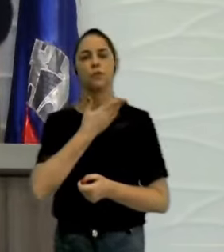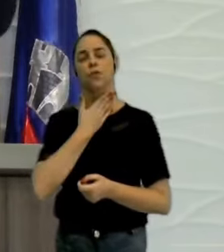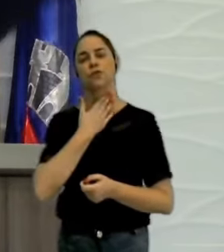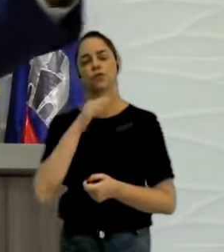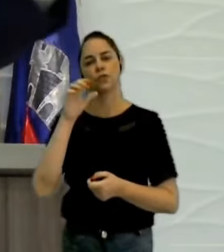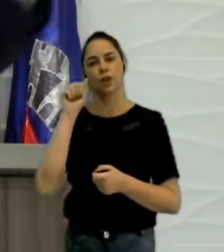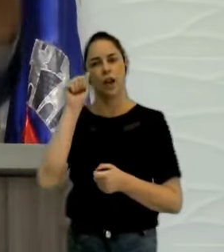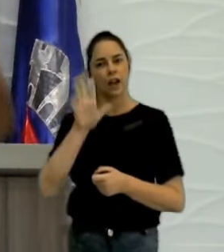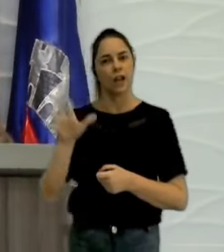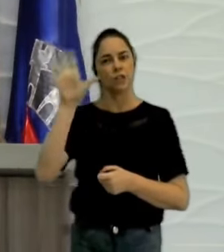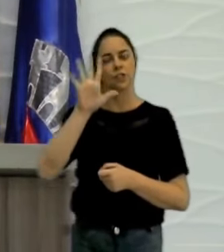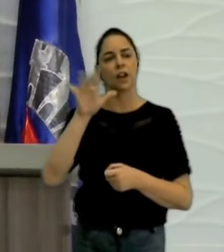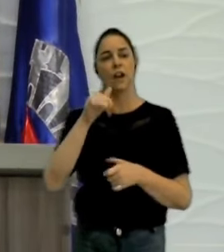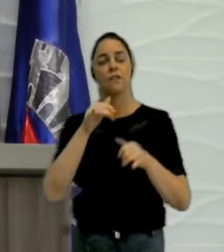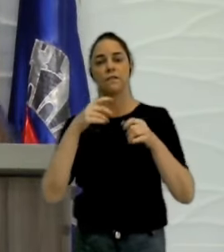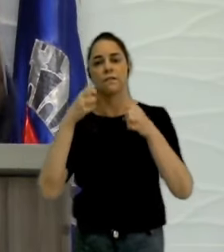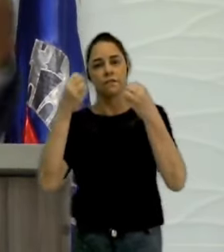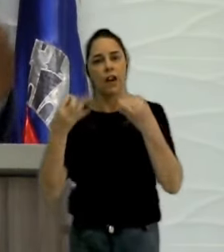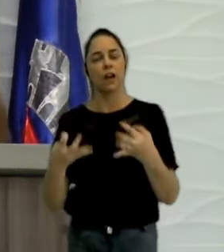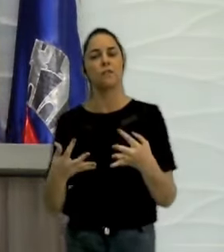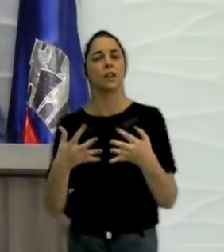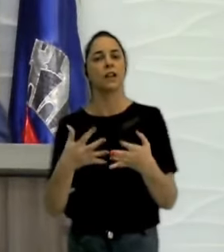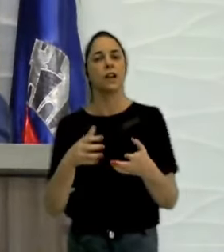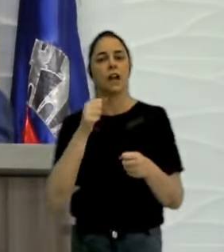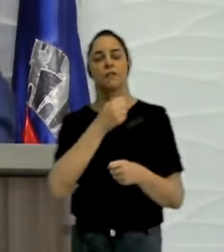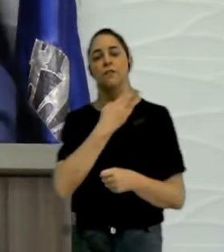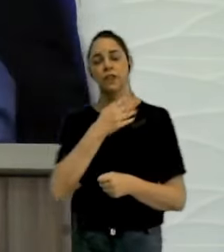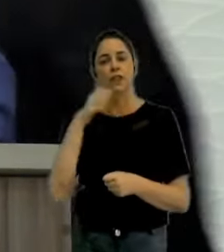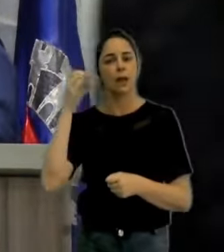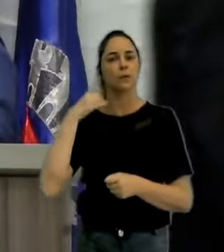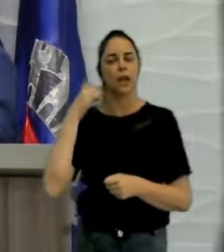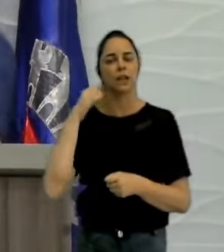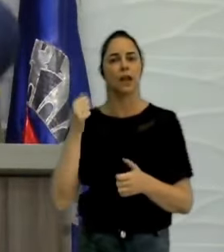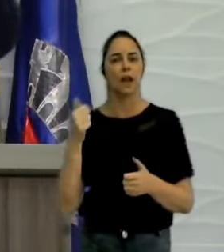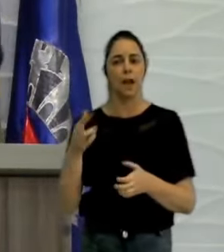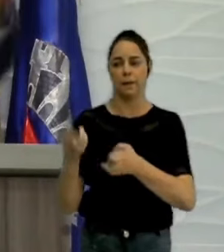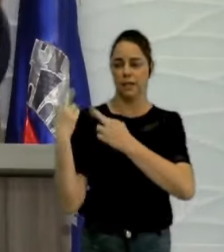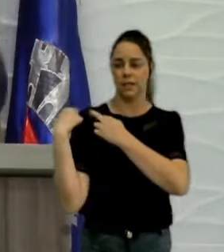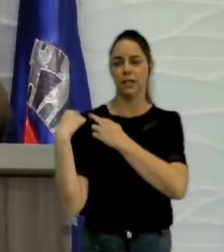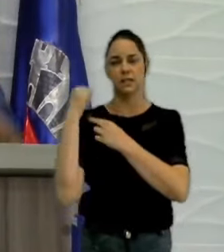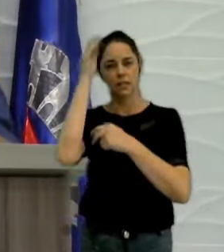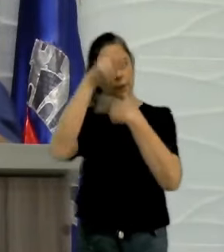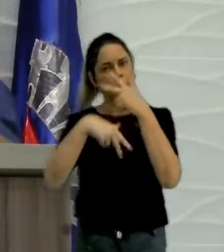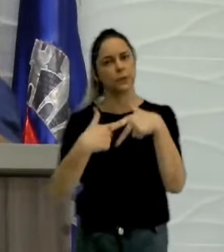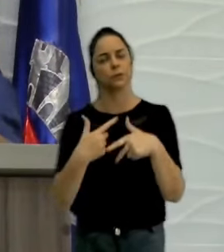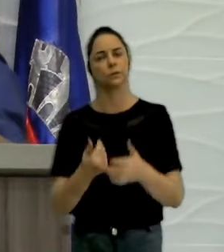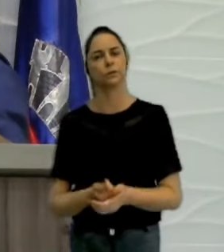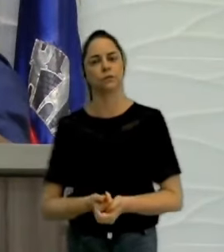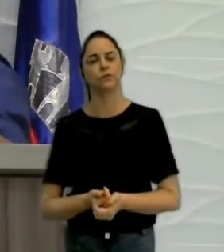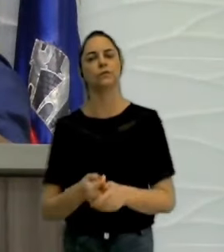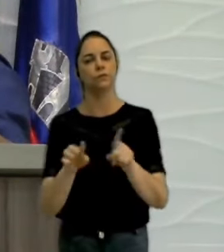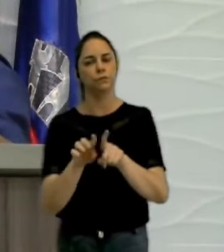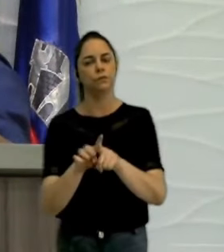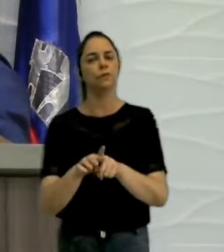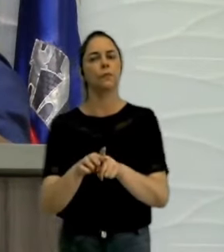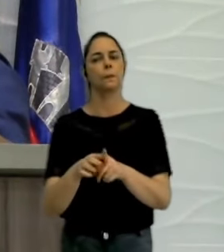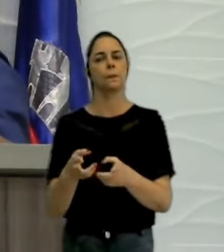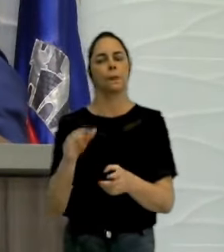que disse que ia ser deputada para representar São Bento do Una e representar o